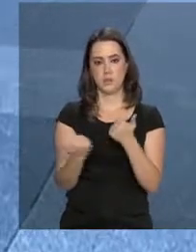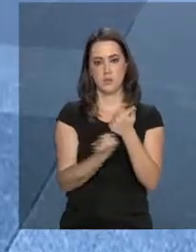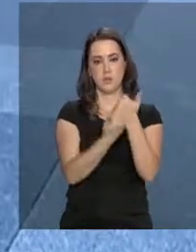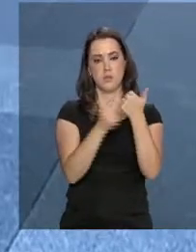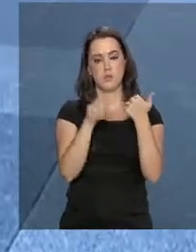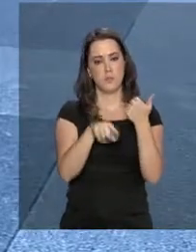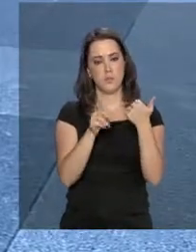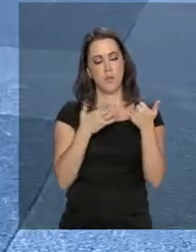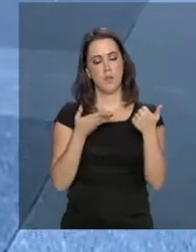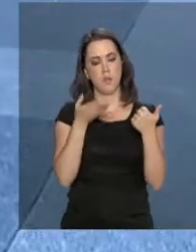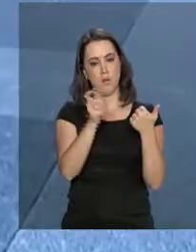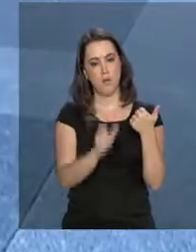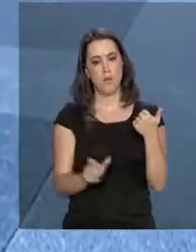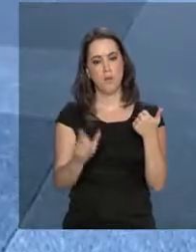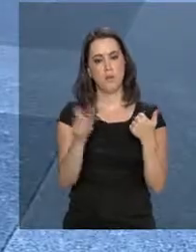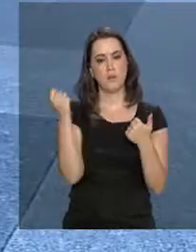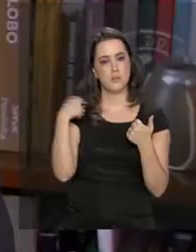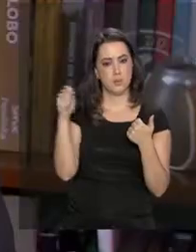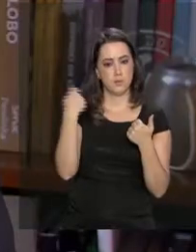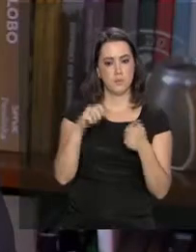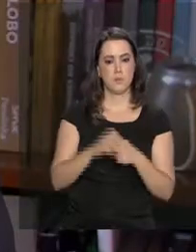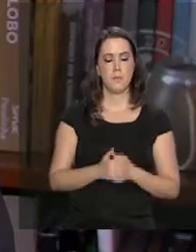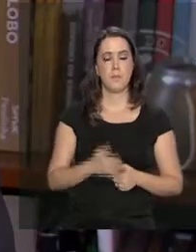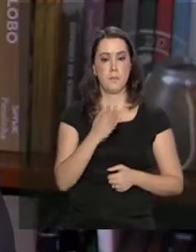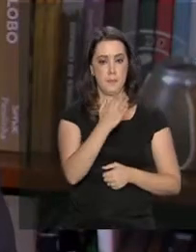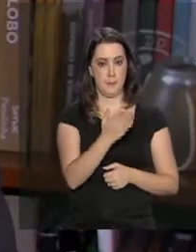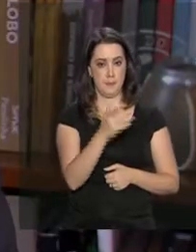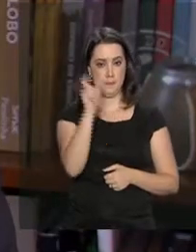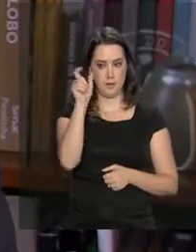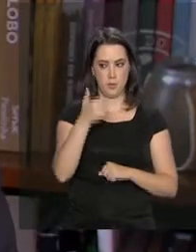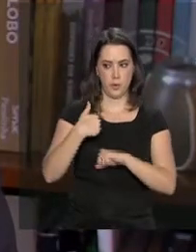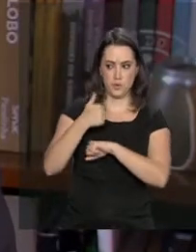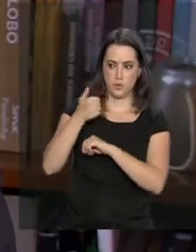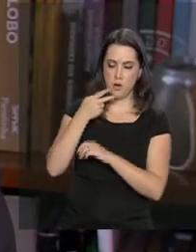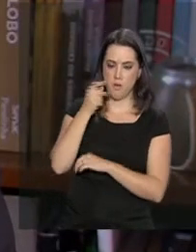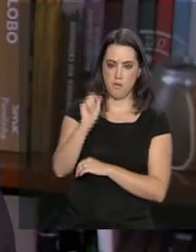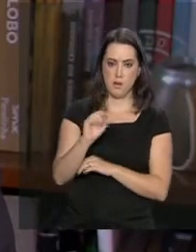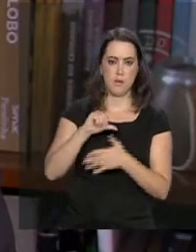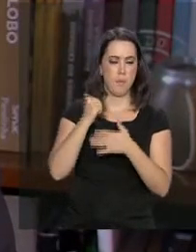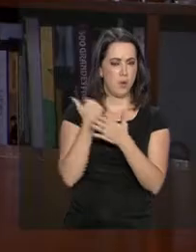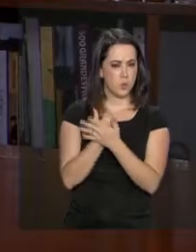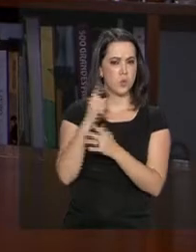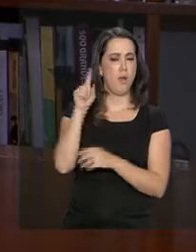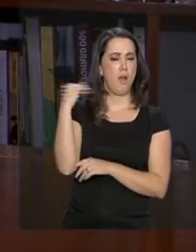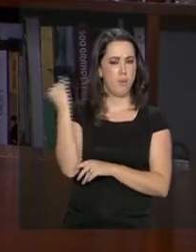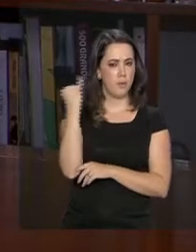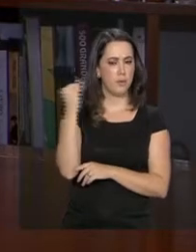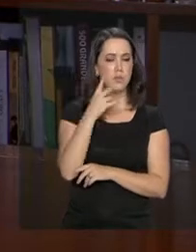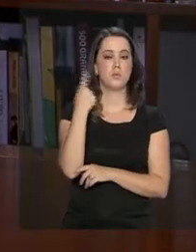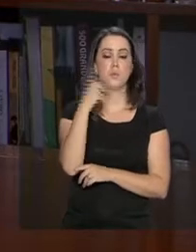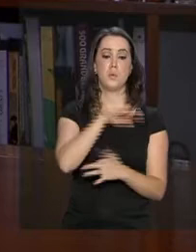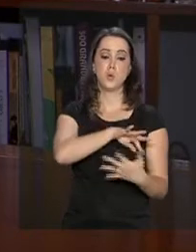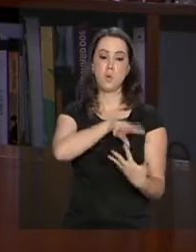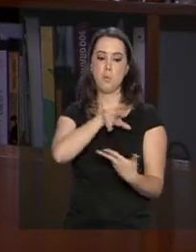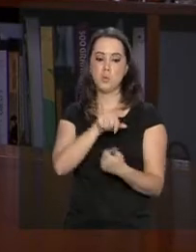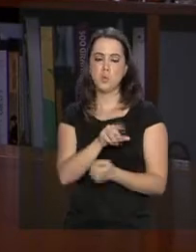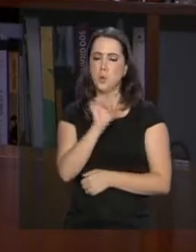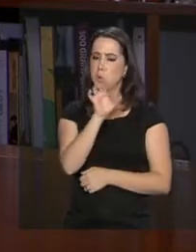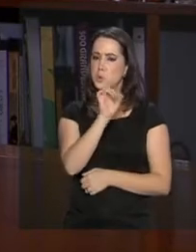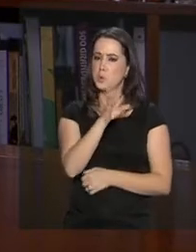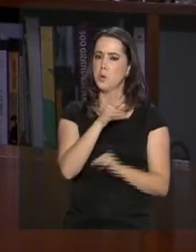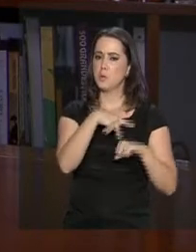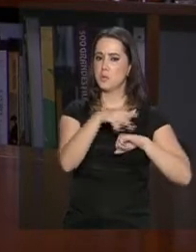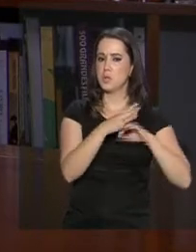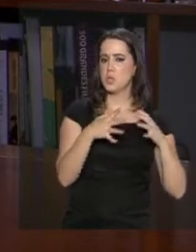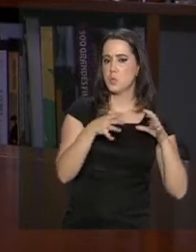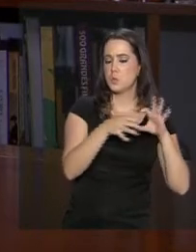será transmitida a argentina para este especialista o mercosul é importante para a política internacional não só para os